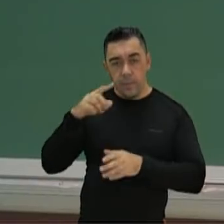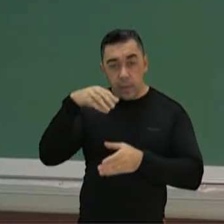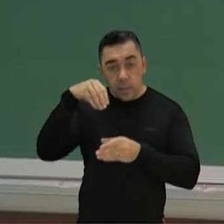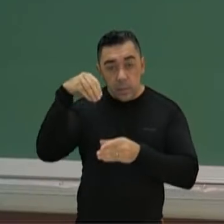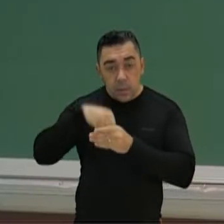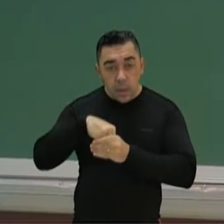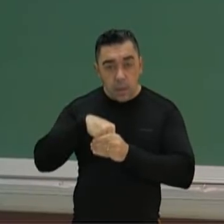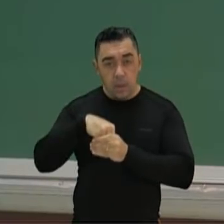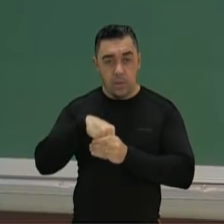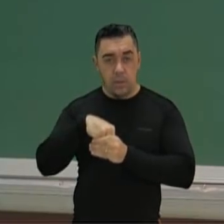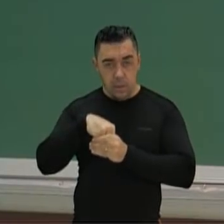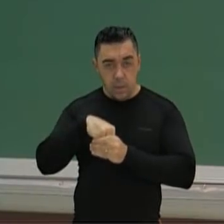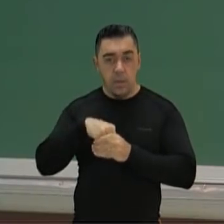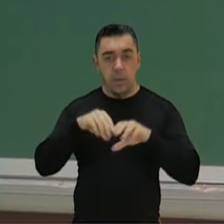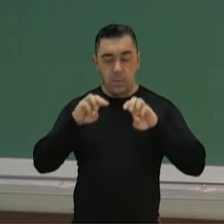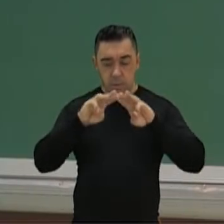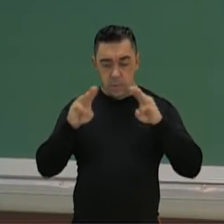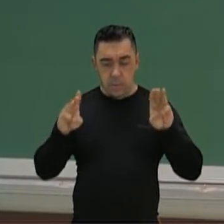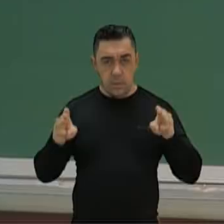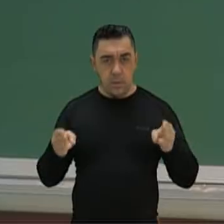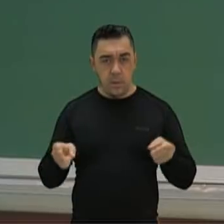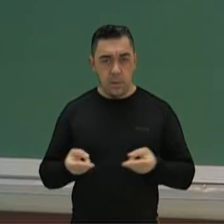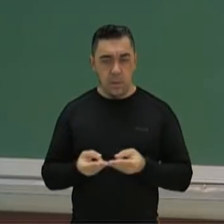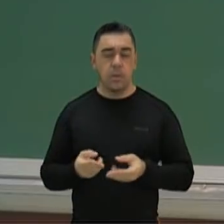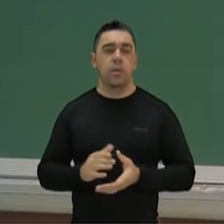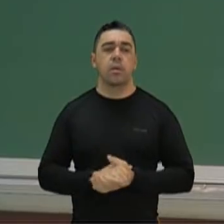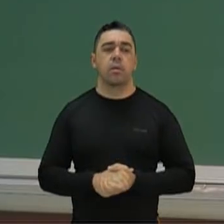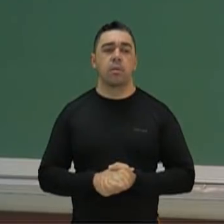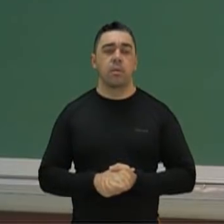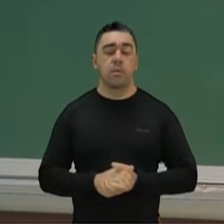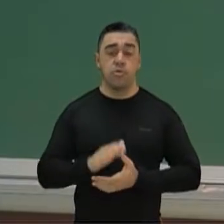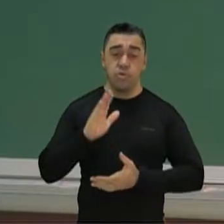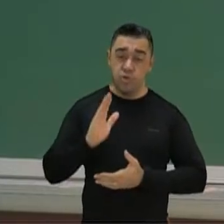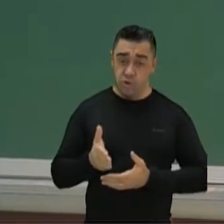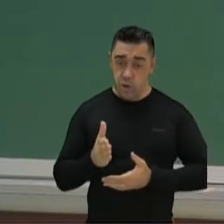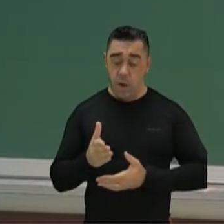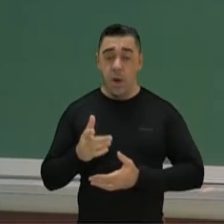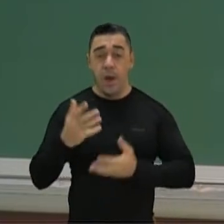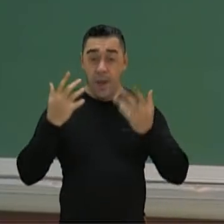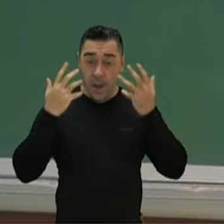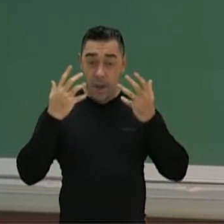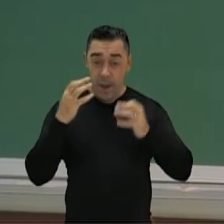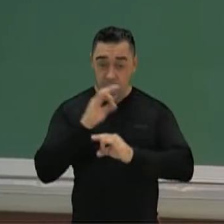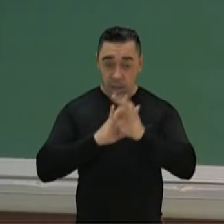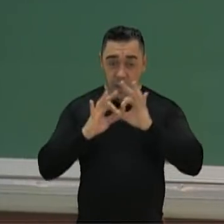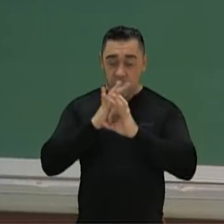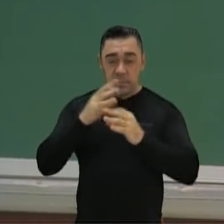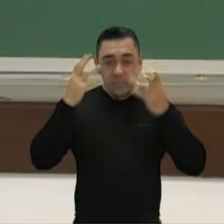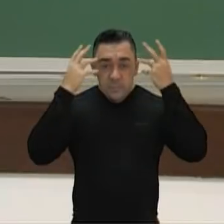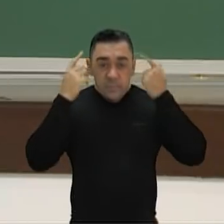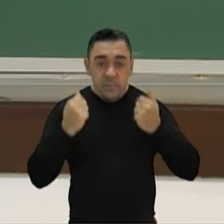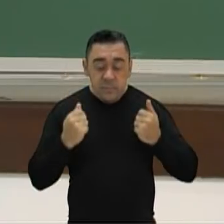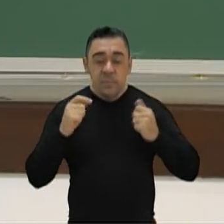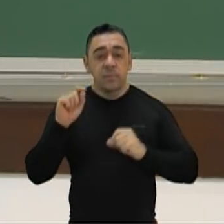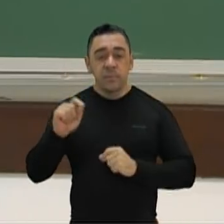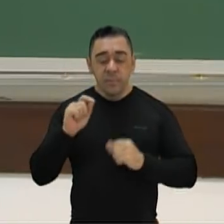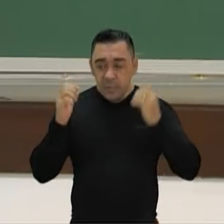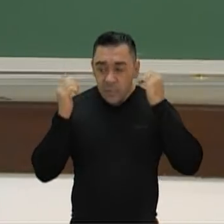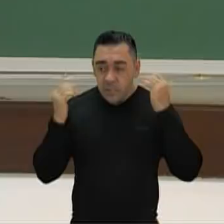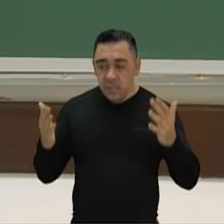interna depois da parede celular. Na célula eucarionte animal, ela é a estrutura mais